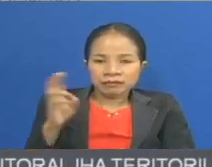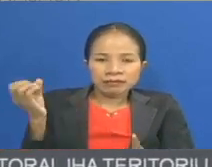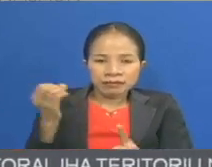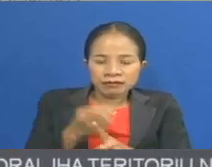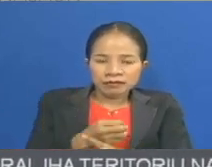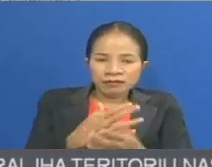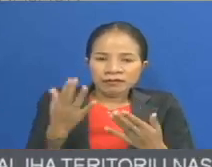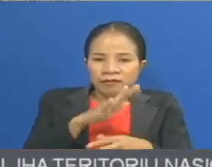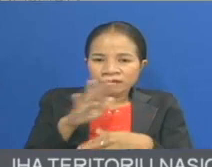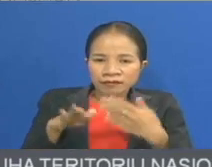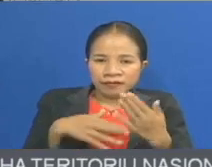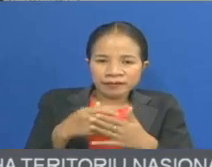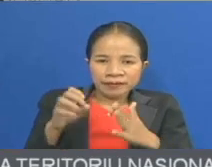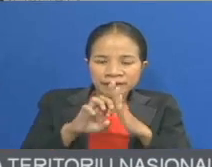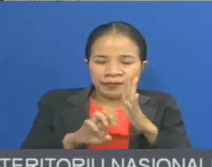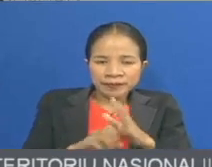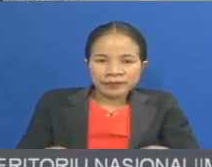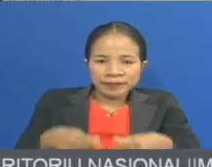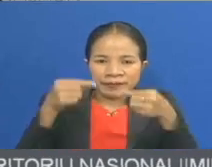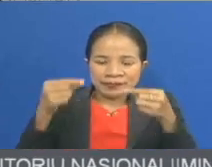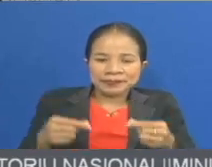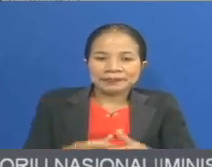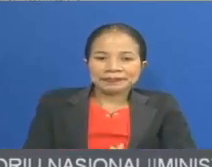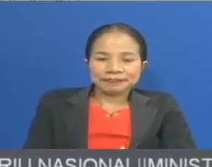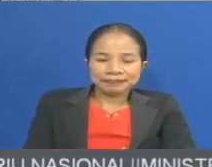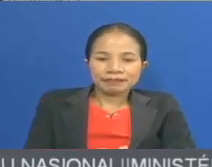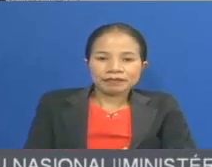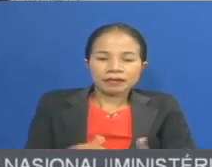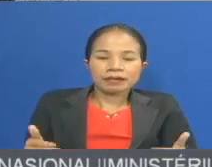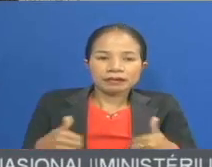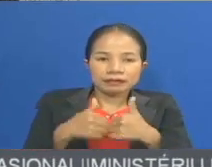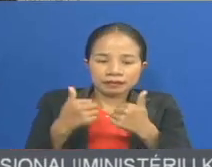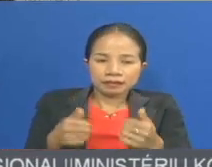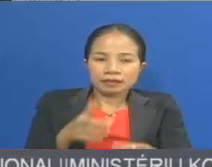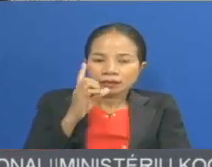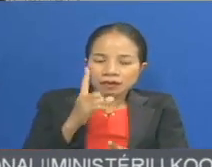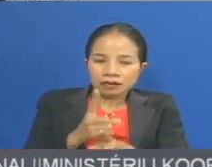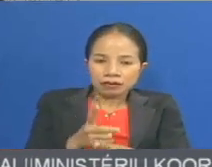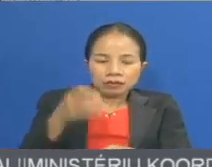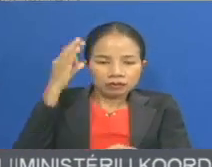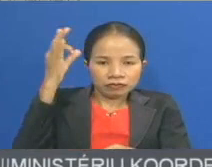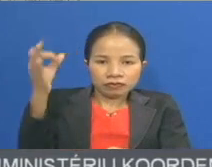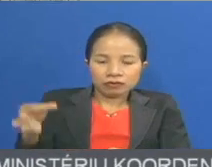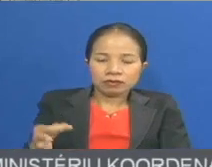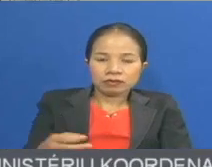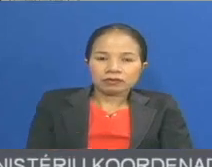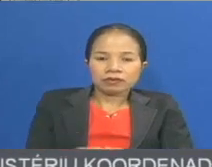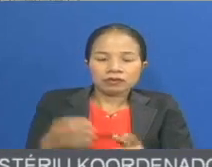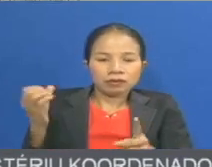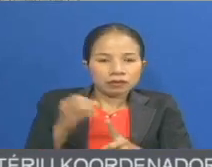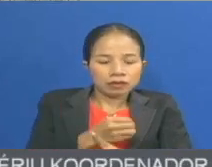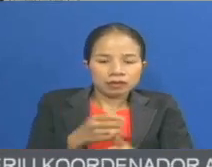facilidade de voto, não vem a estar o preço. Pode ver concretiza mesmo a tua fila para a realidade do futuro. Os continuidade de